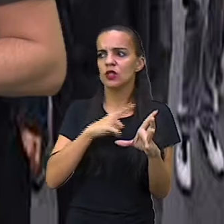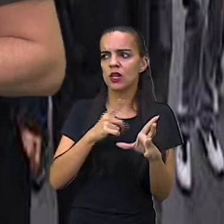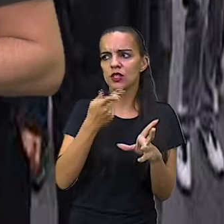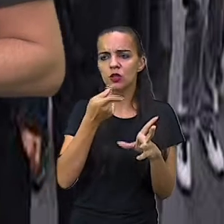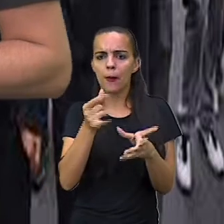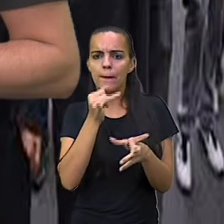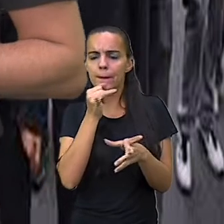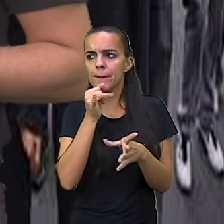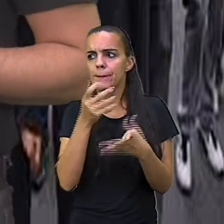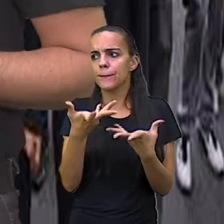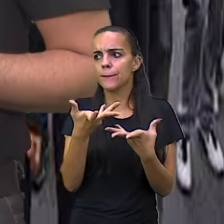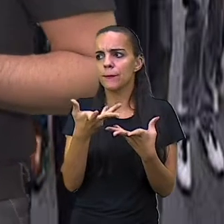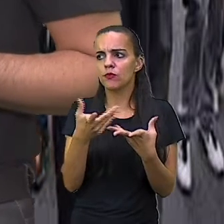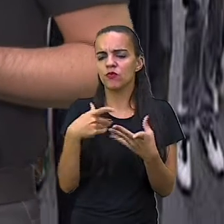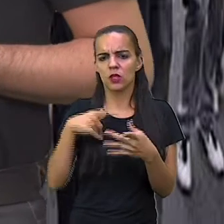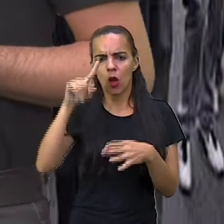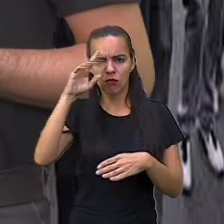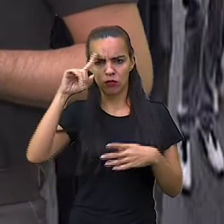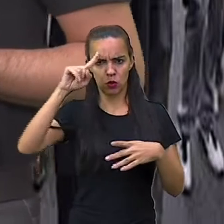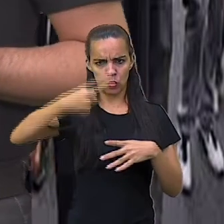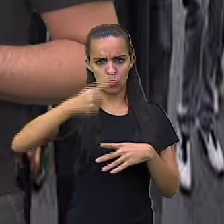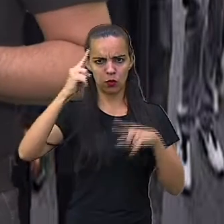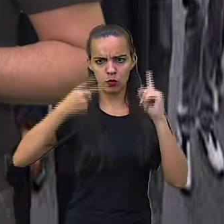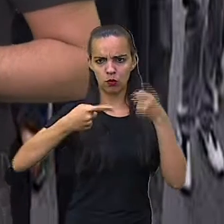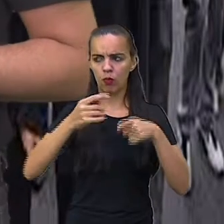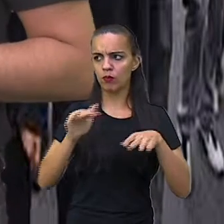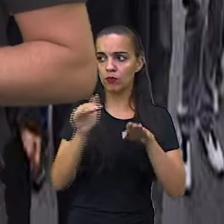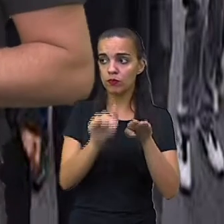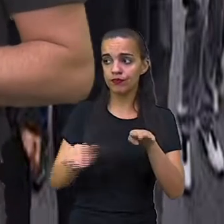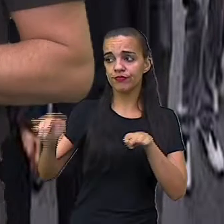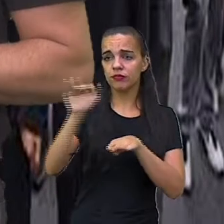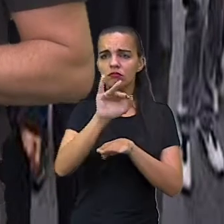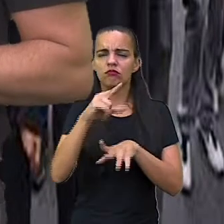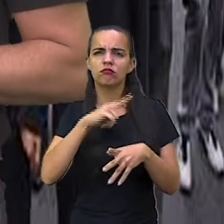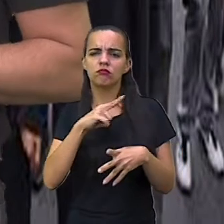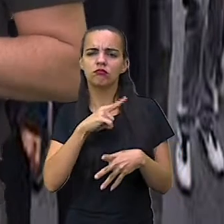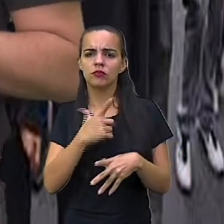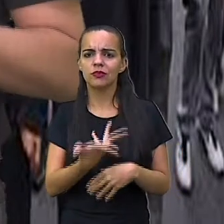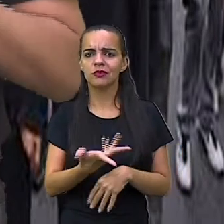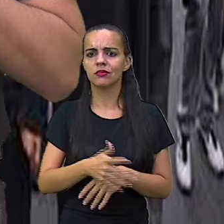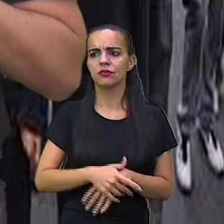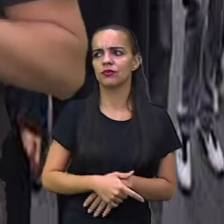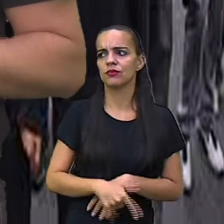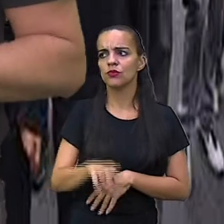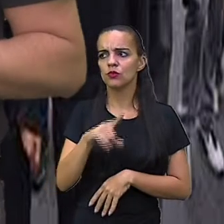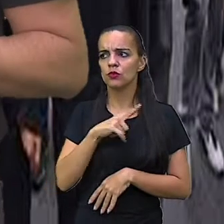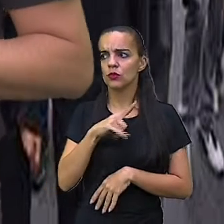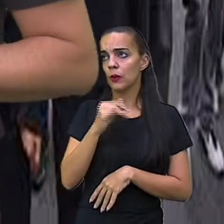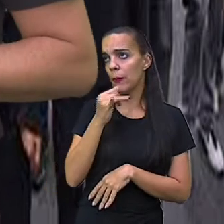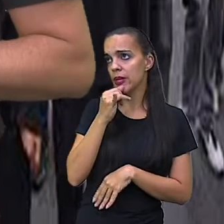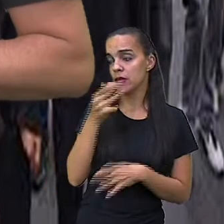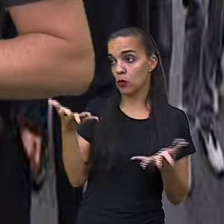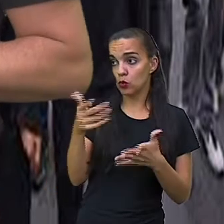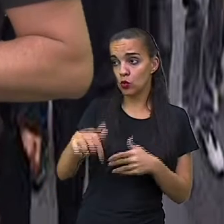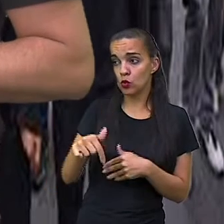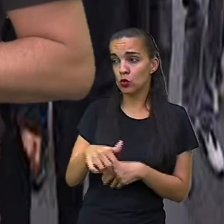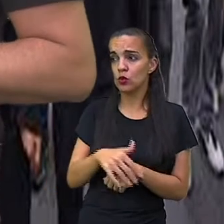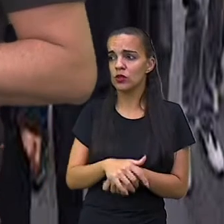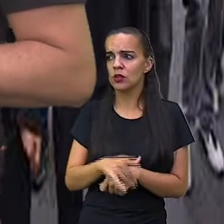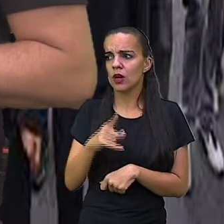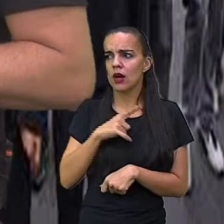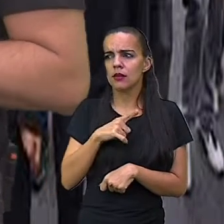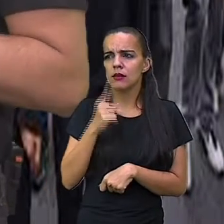por parte das autoridades. Isso os grupos, os anarquistas de hoje.